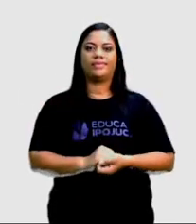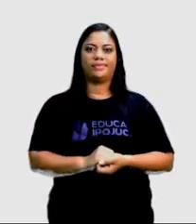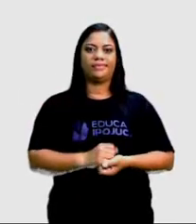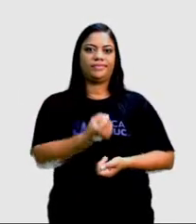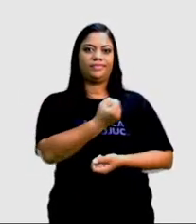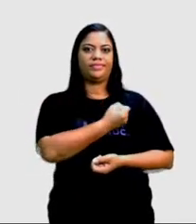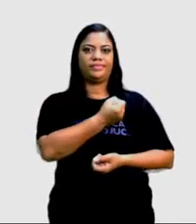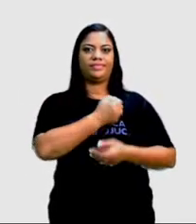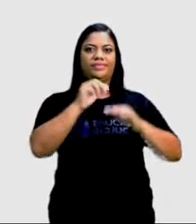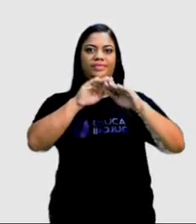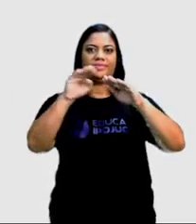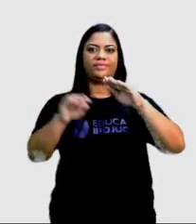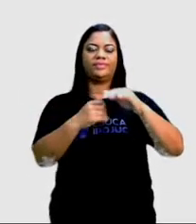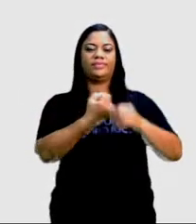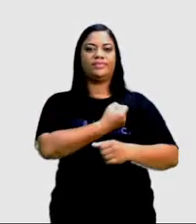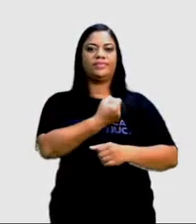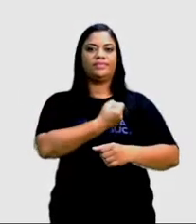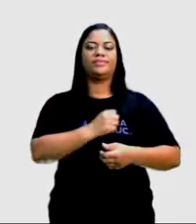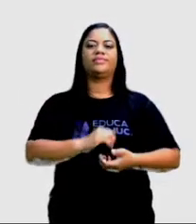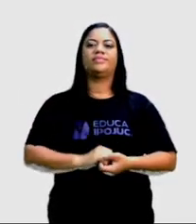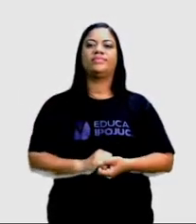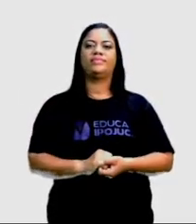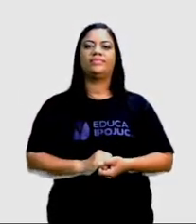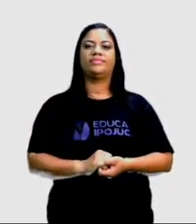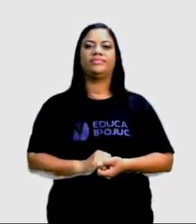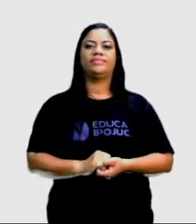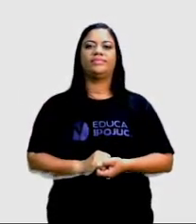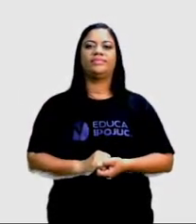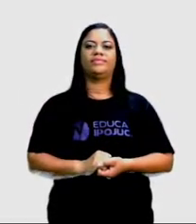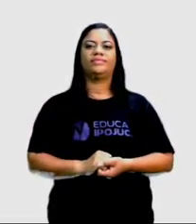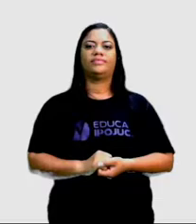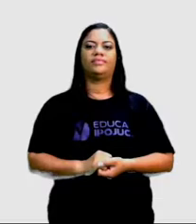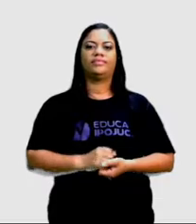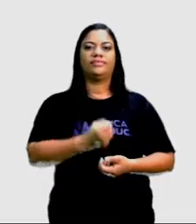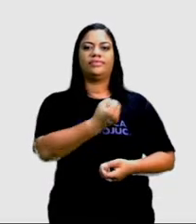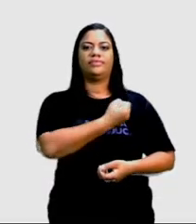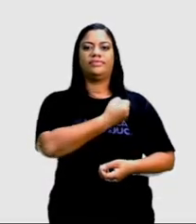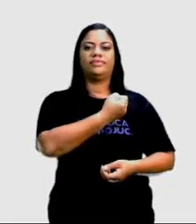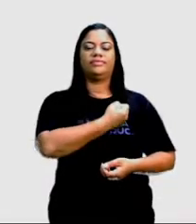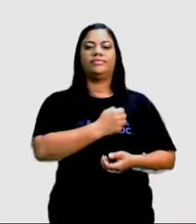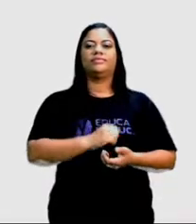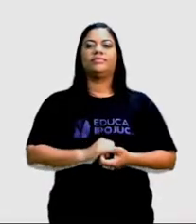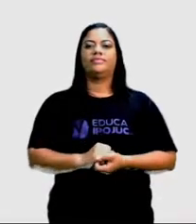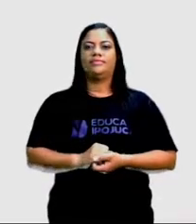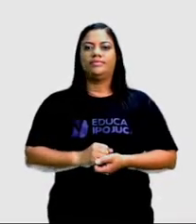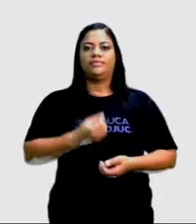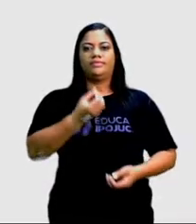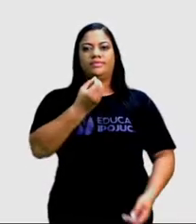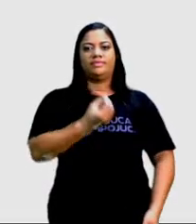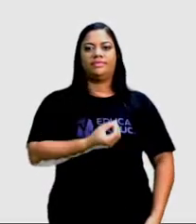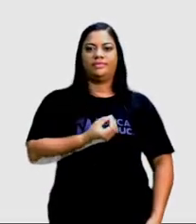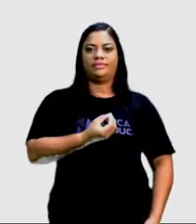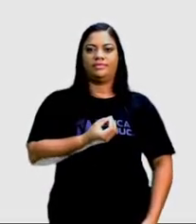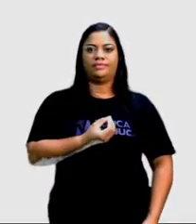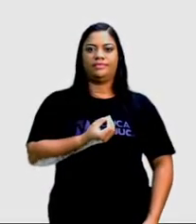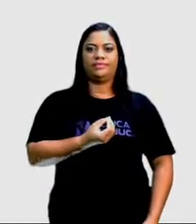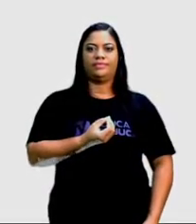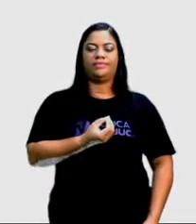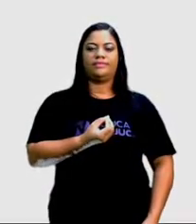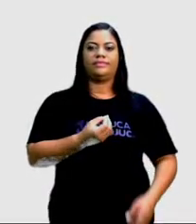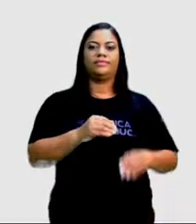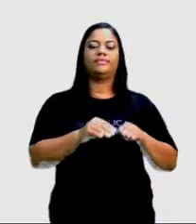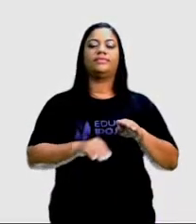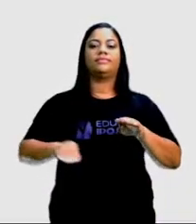menor número da reta? Muito bem, é o número, o algarismo 0, não é isso? O